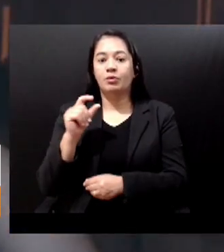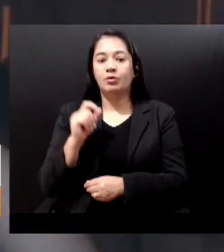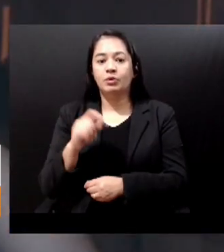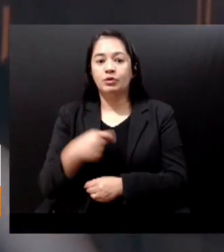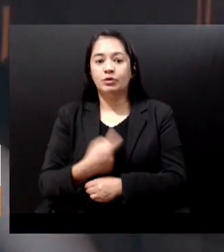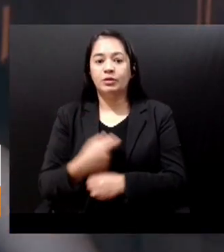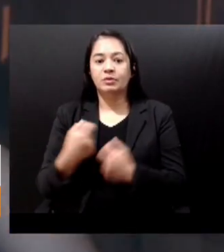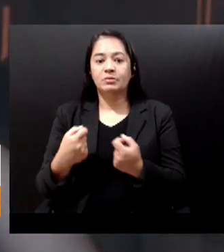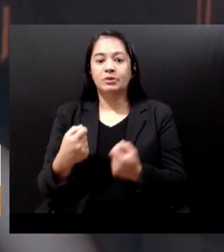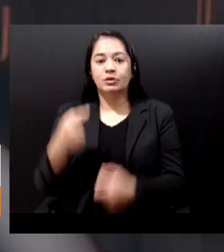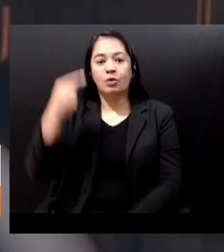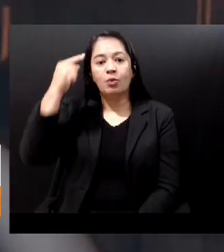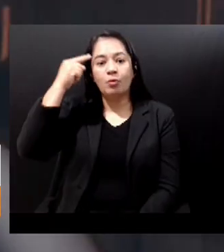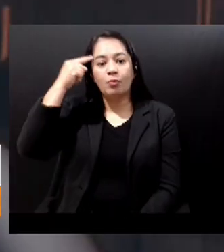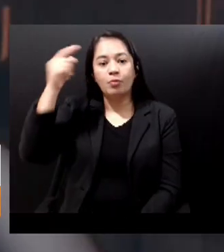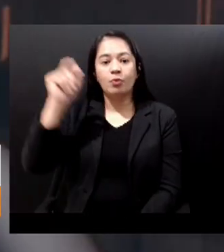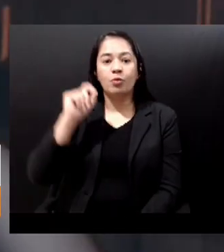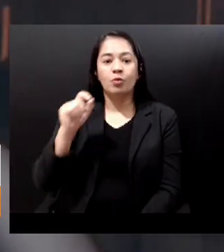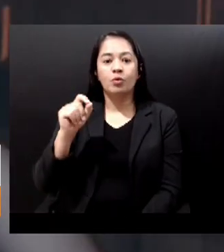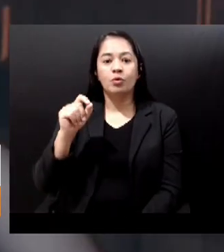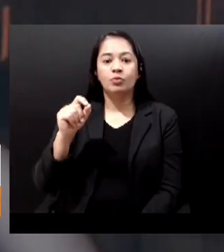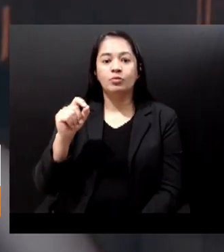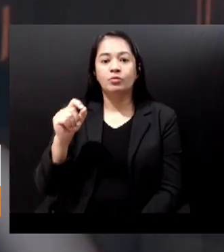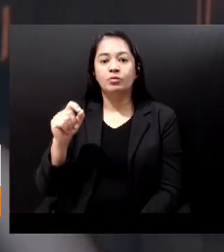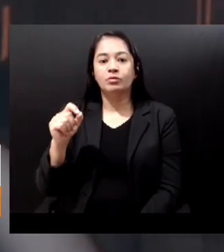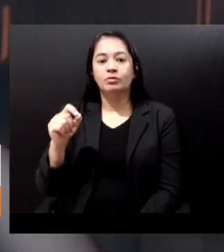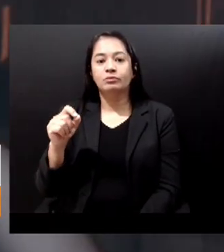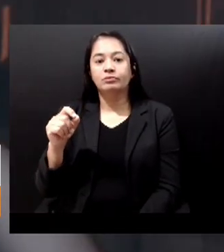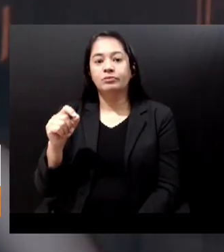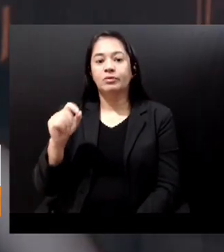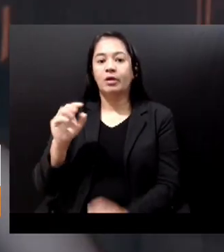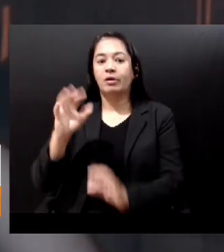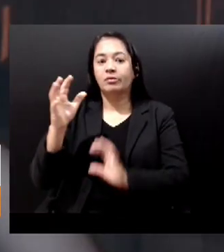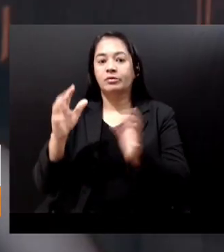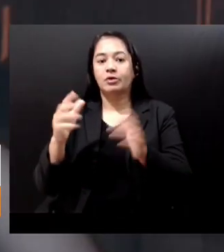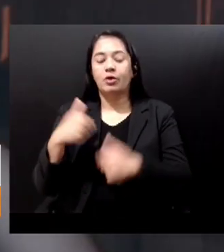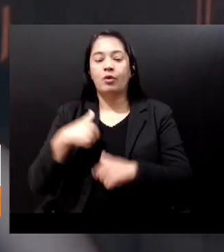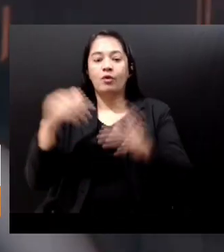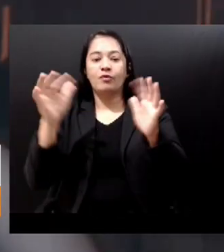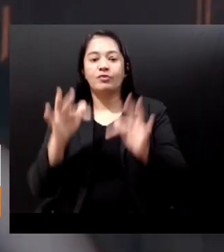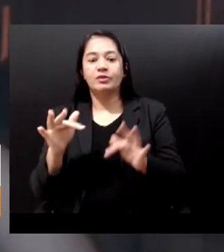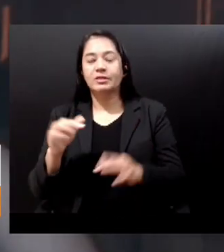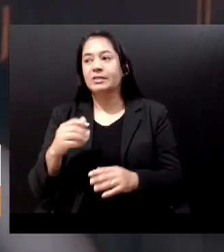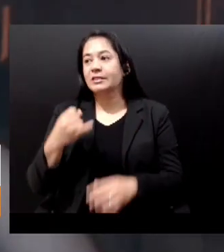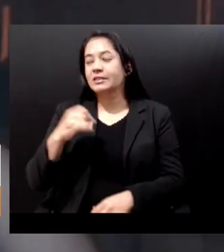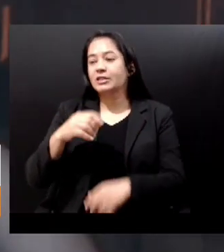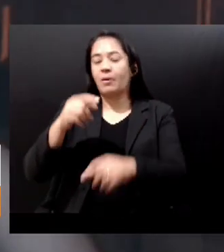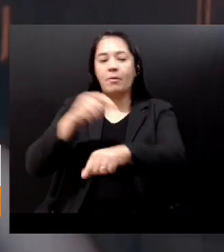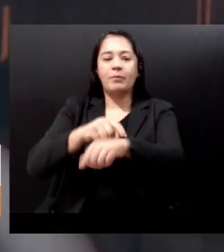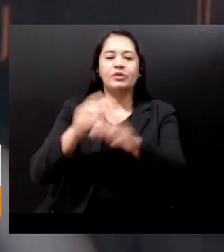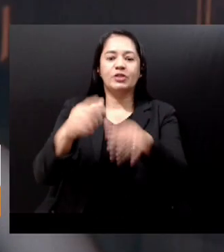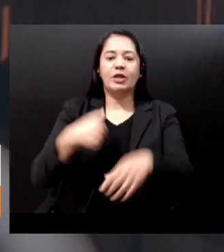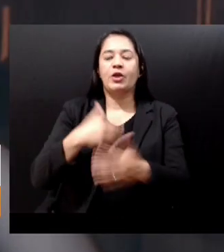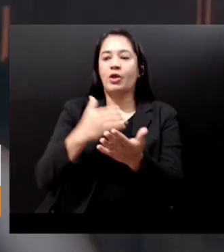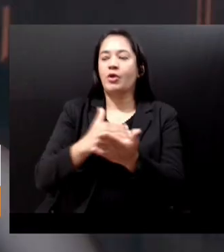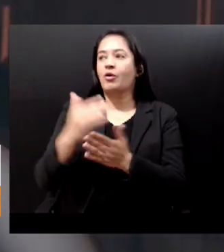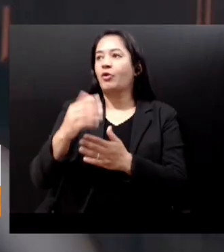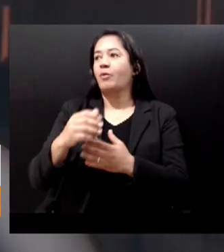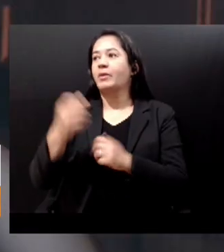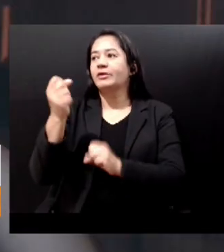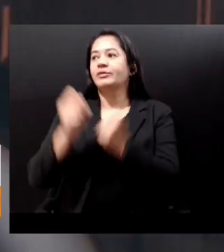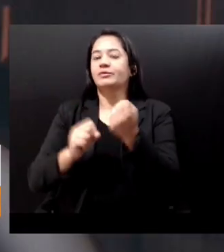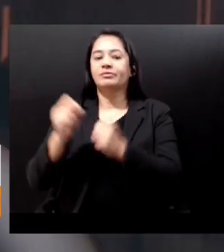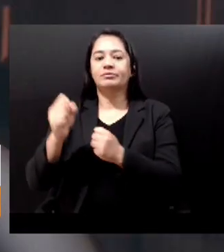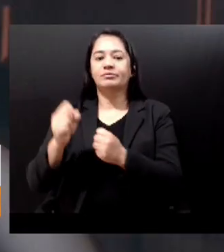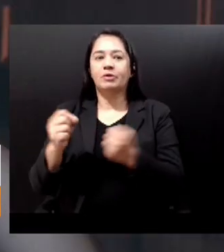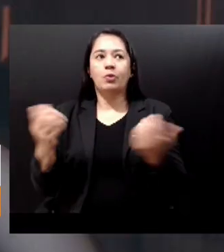de quando tal coisa acontecer, eu vou ser feliz. Quando tal momento chegar, eu começo a me exercitar. Quando